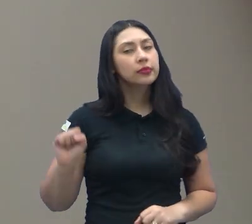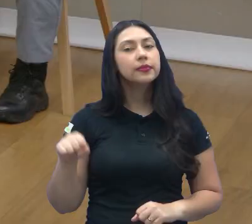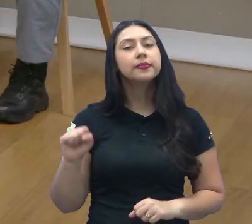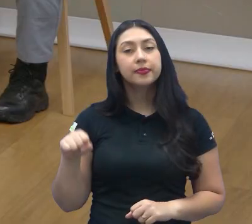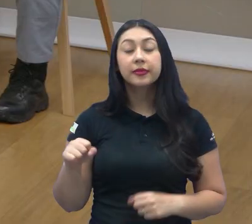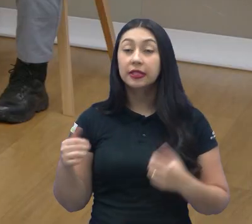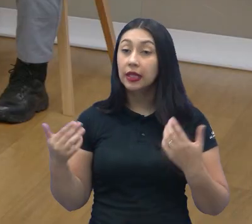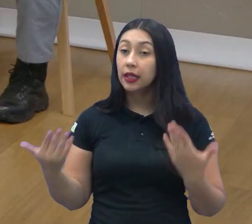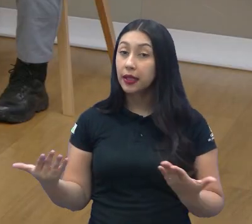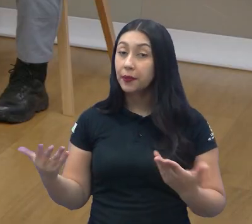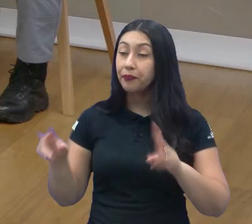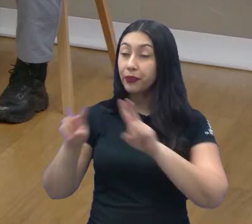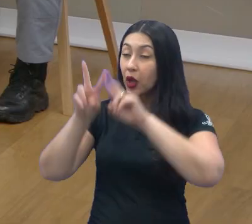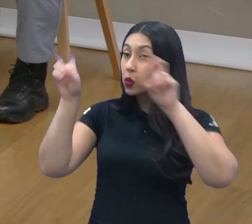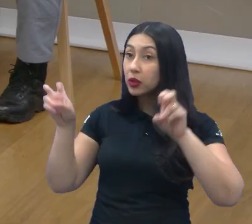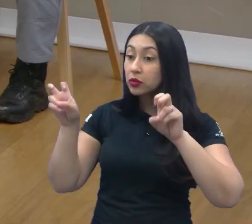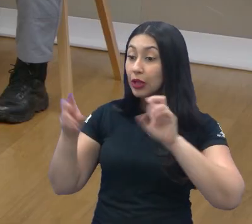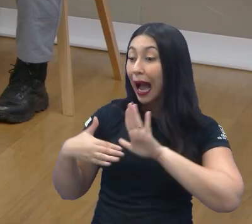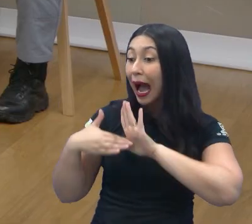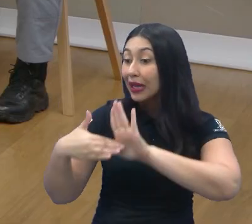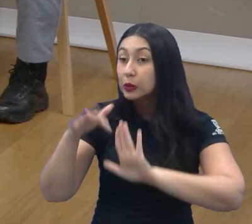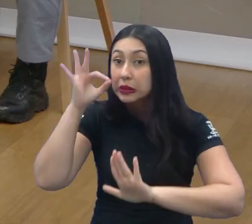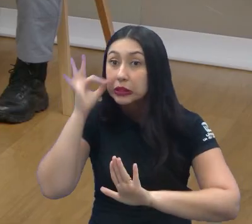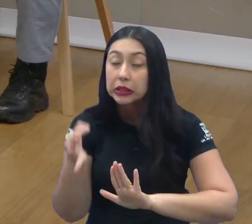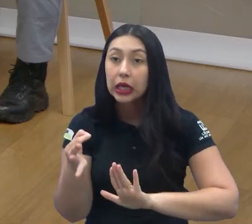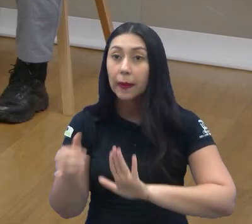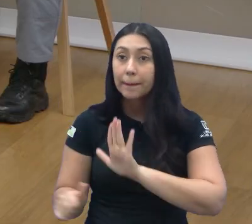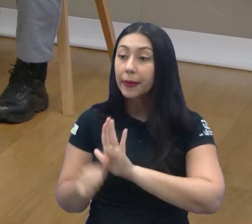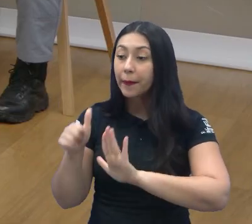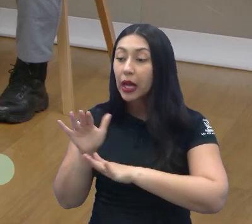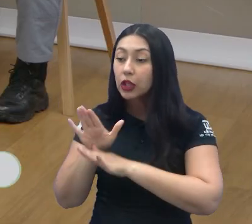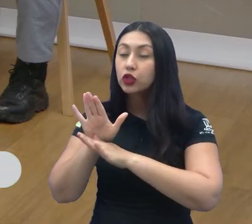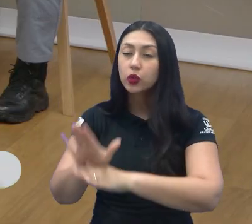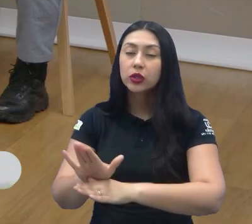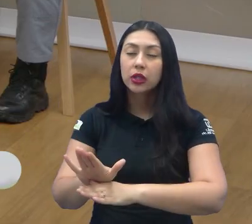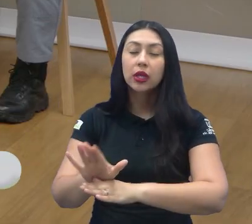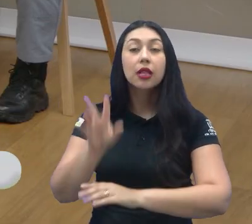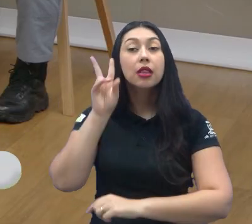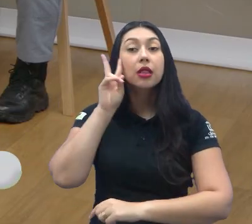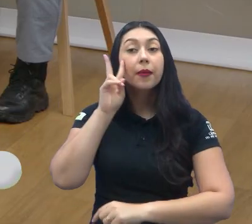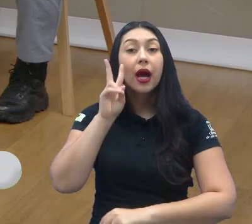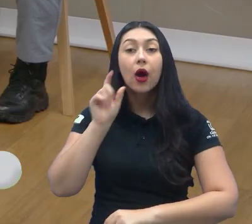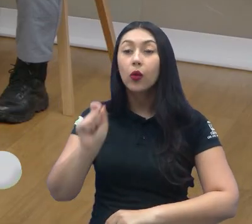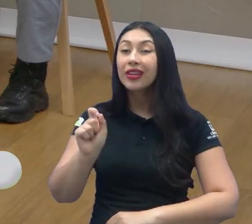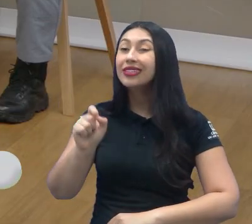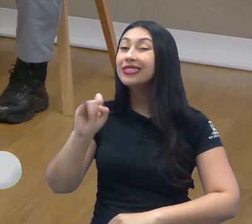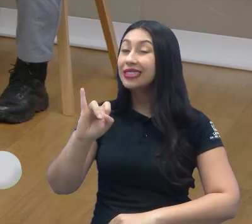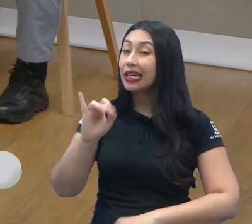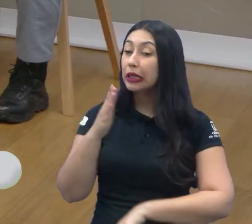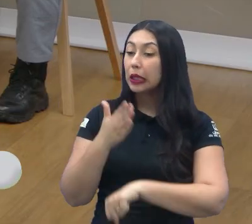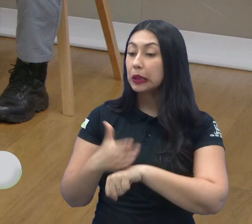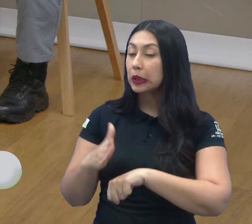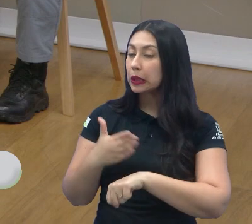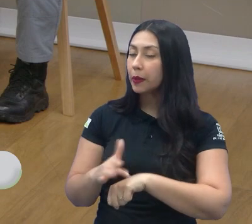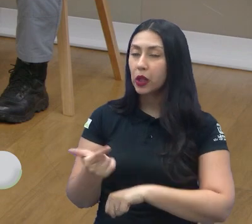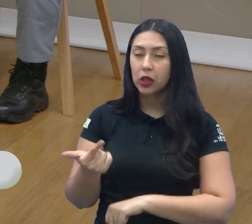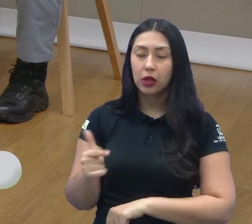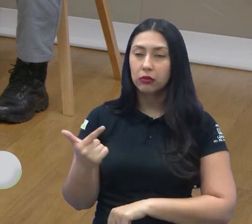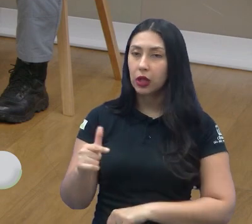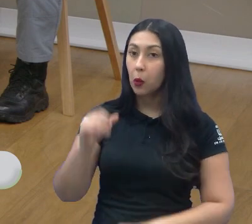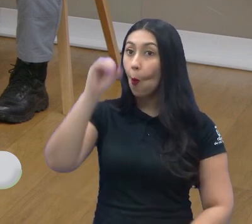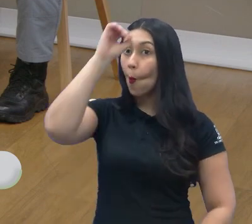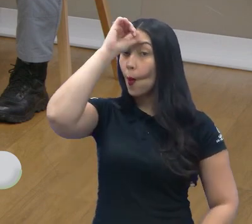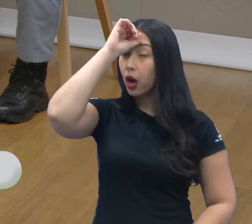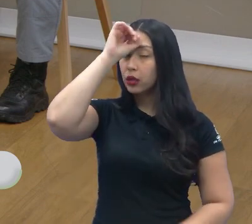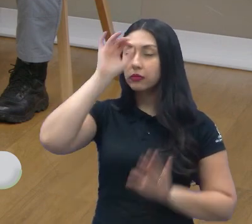Então, quando a gente fala de primeiros socorros, é importante lembrar que se a pessoa não tem um treinamento, não tem um conhecimento adequado, que ela